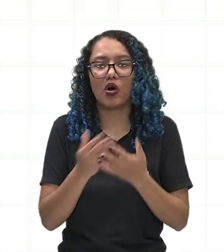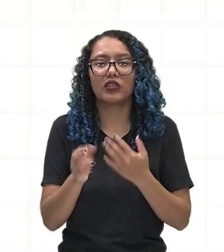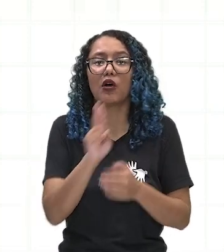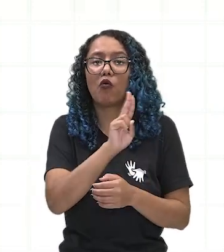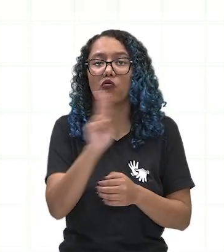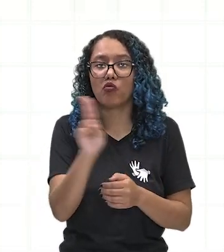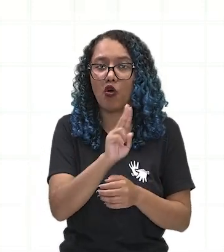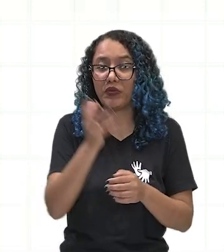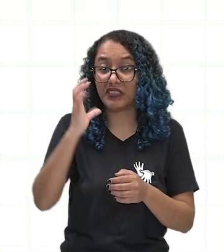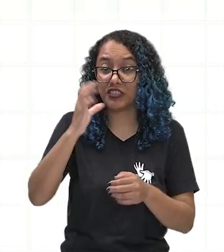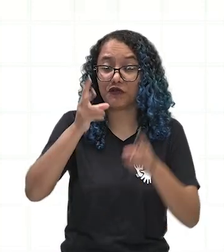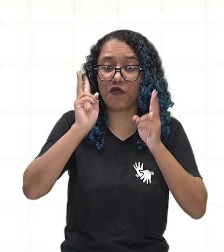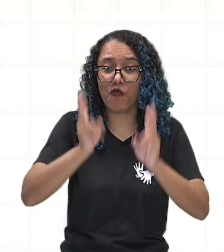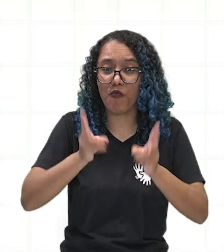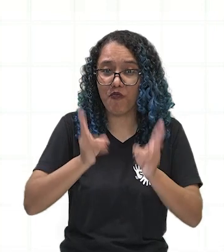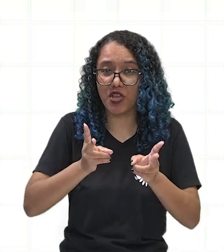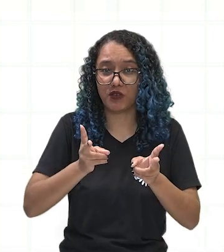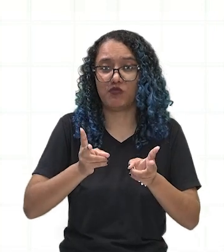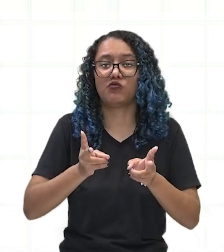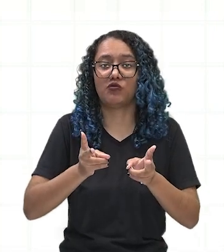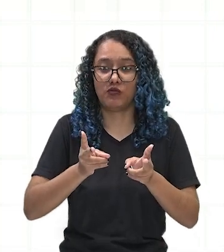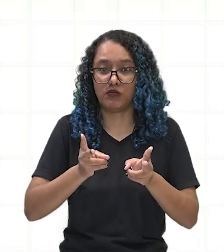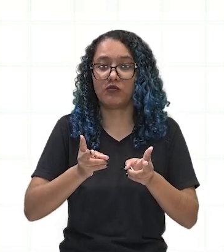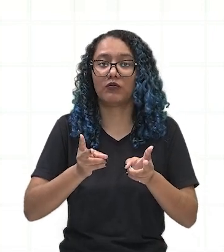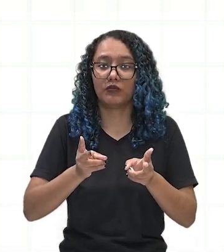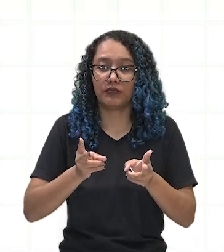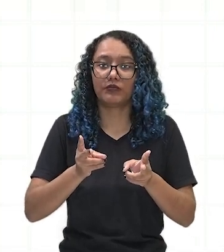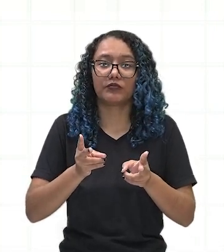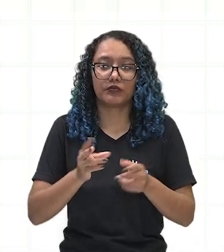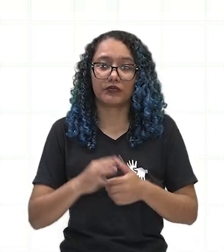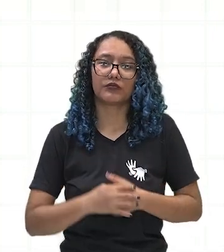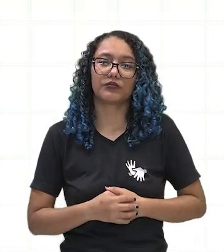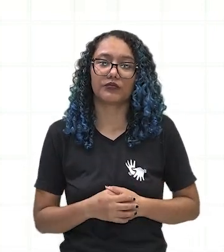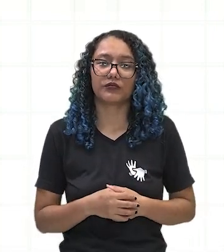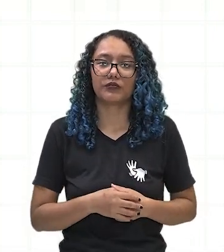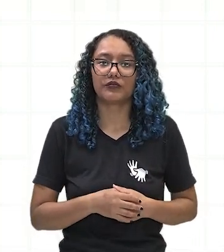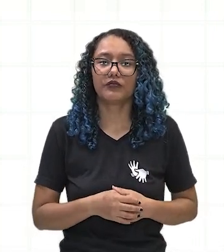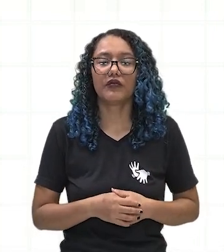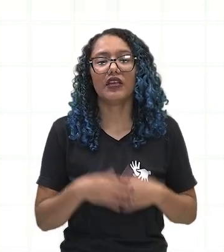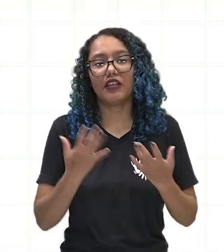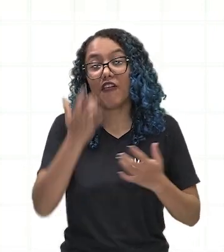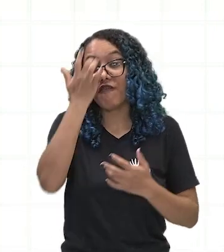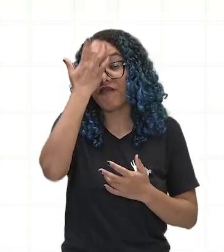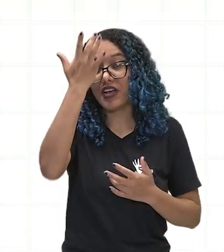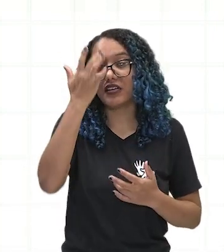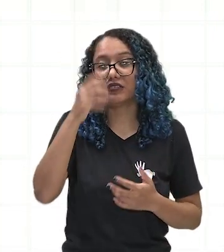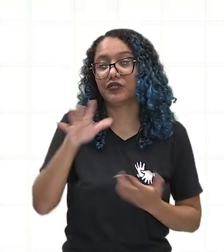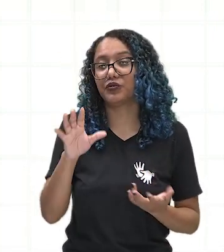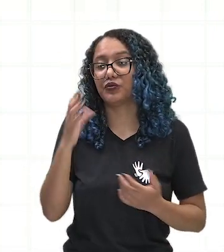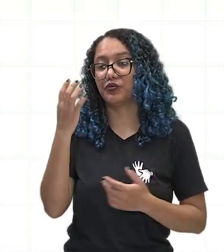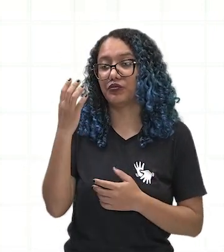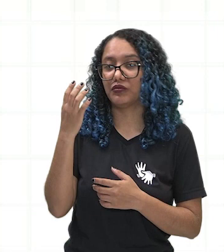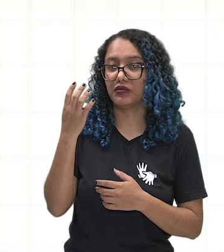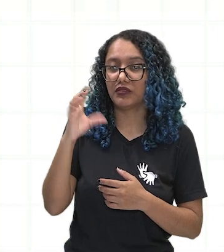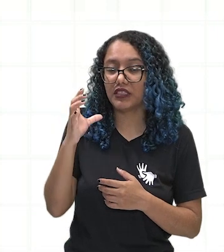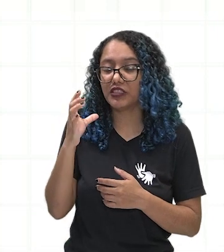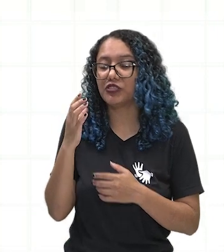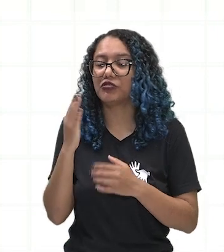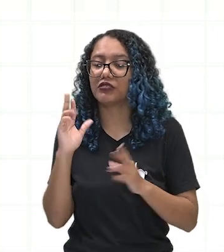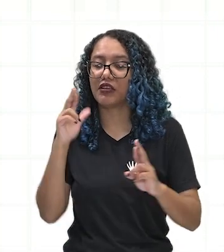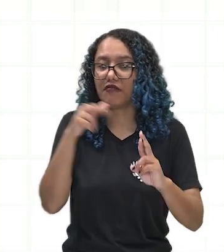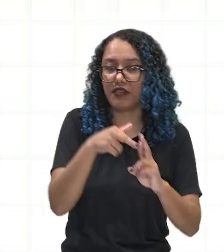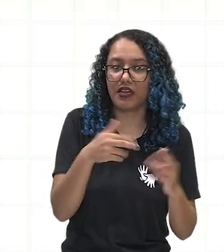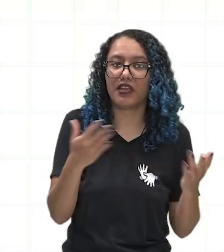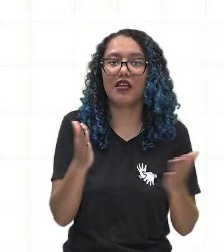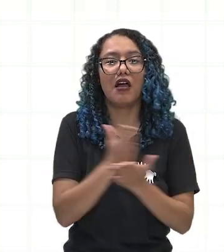qualquer lugar do mundo. Então, isso facilita na hora dos cientistas se referirem a um determinado ser vivo. E